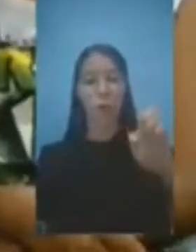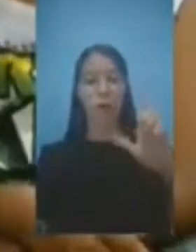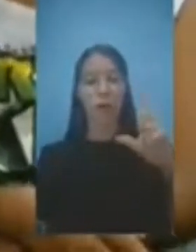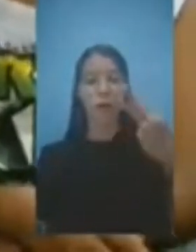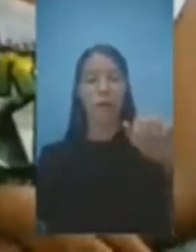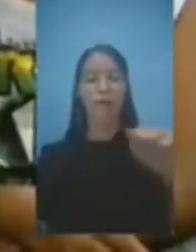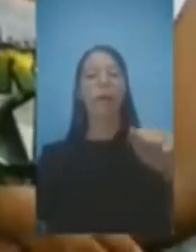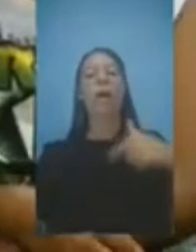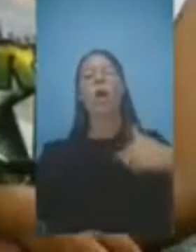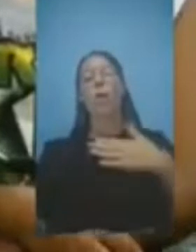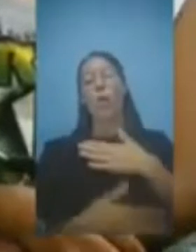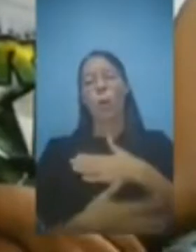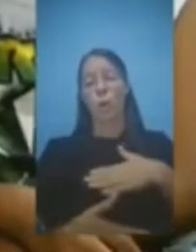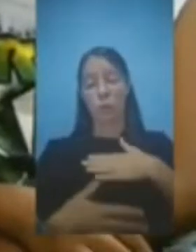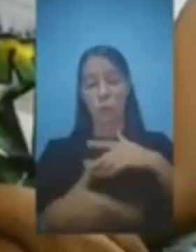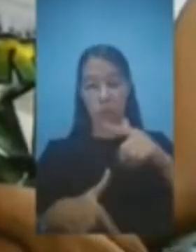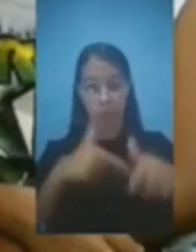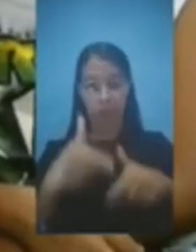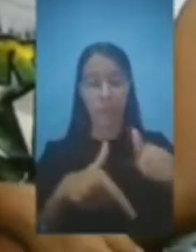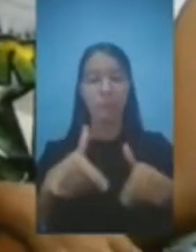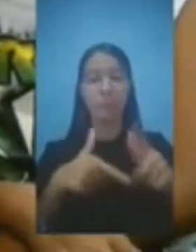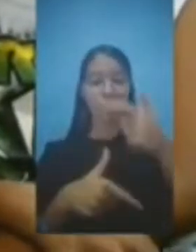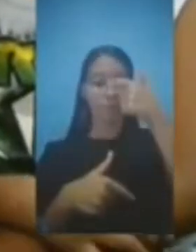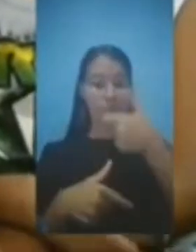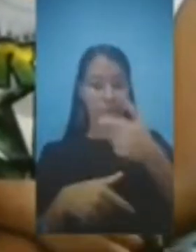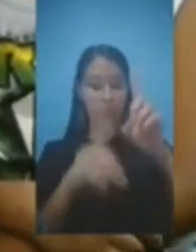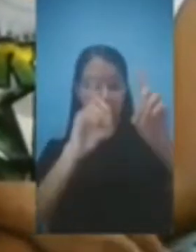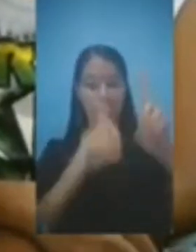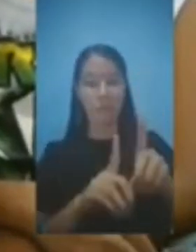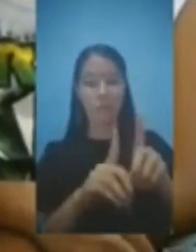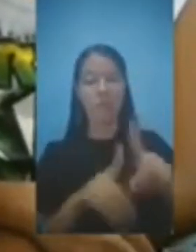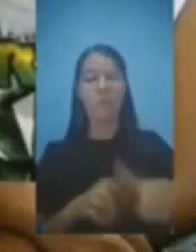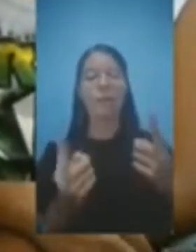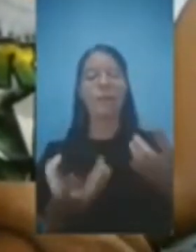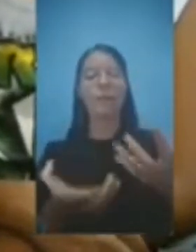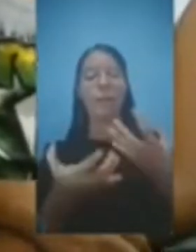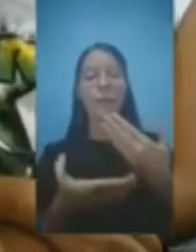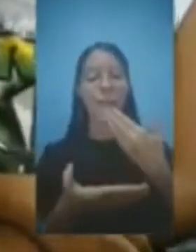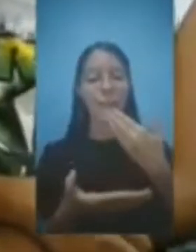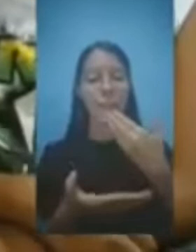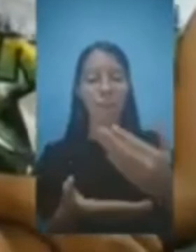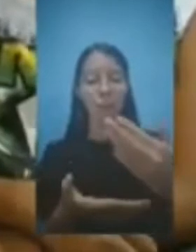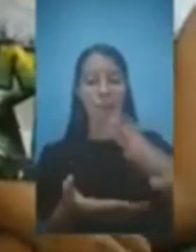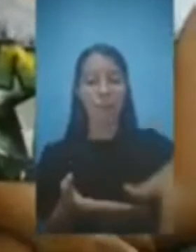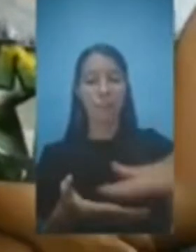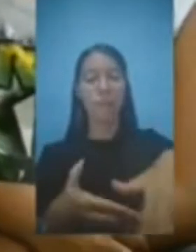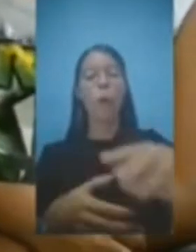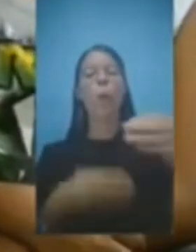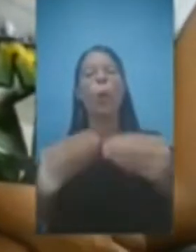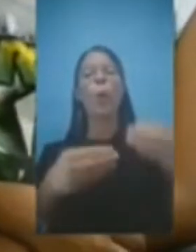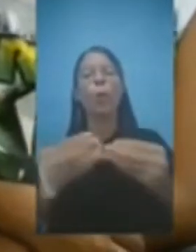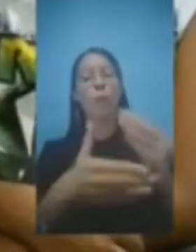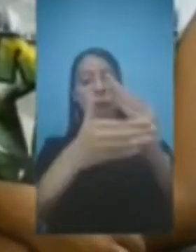Roquelina, Gildete. Eu gosto do meu trabalho, eu estou persistente, mas eu gostaria